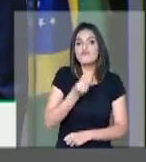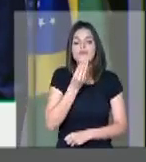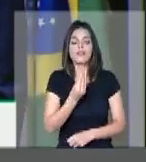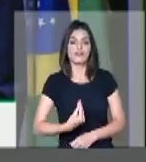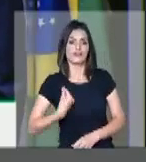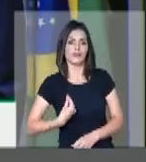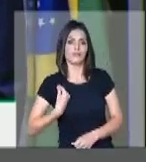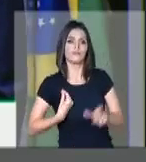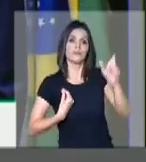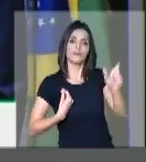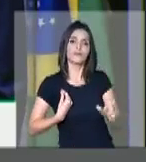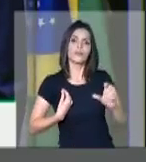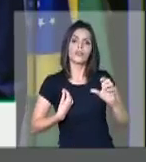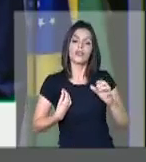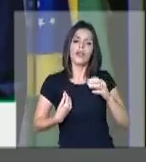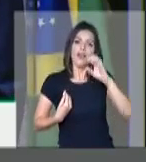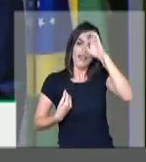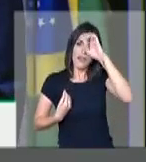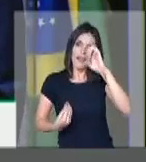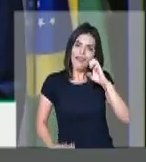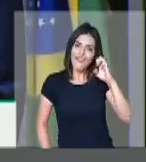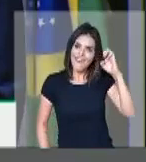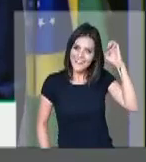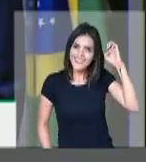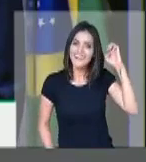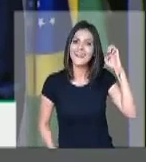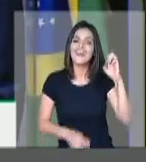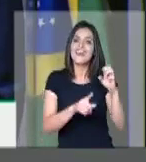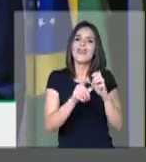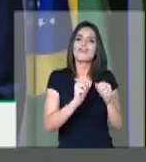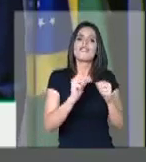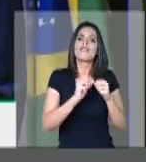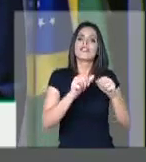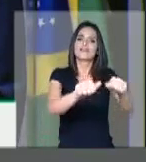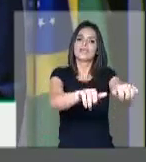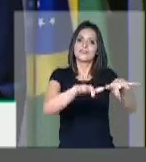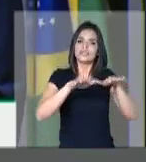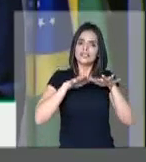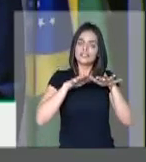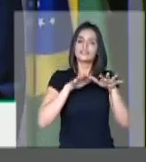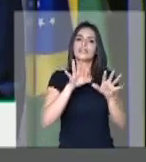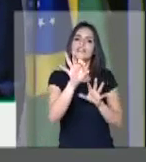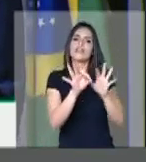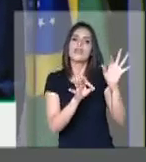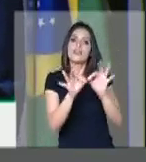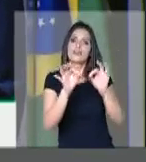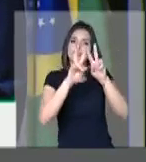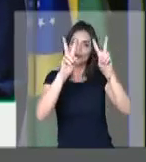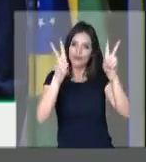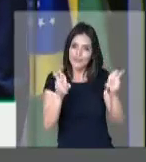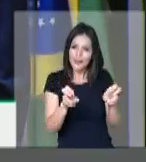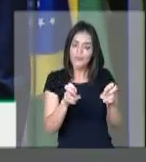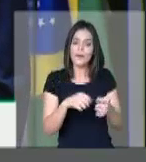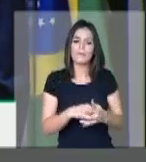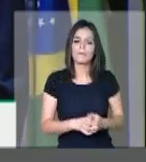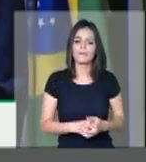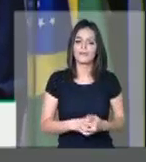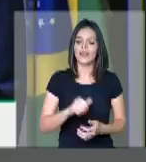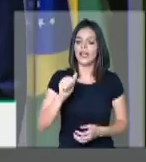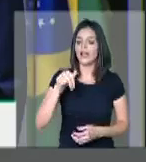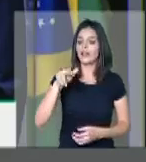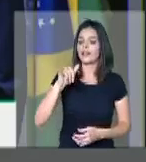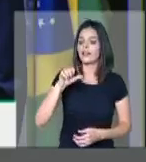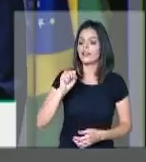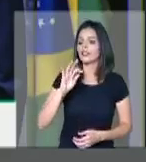por iniciativa da deputada Cocai, esta casa abordou aqui o tema. Eu queria